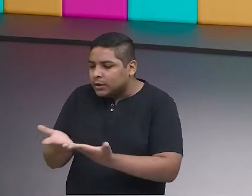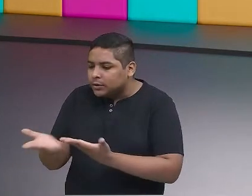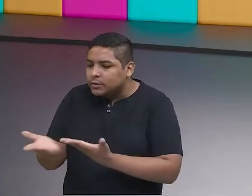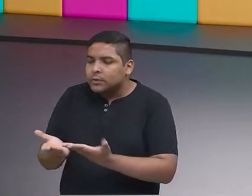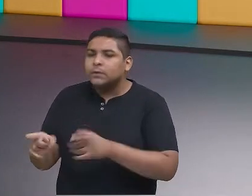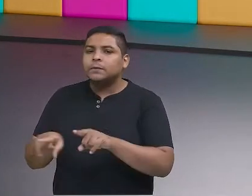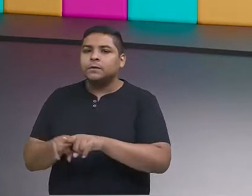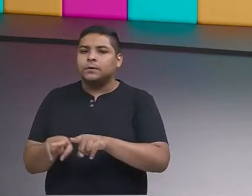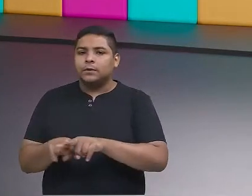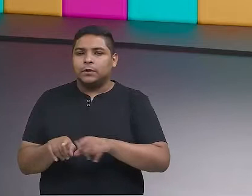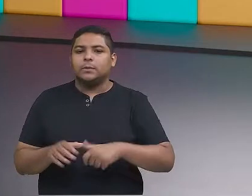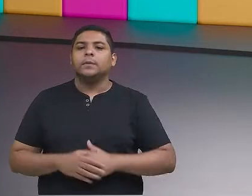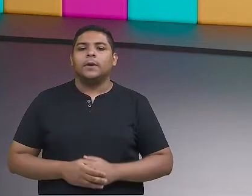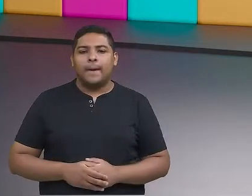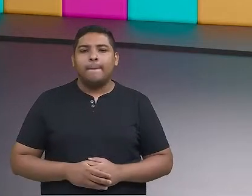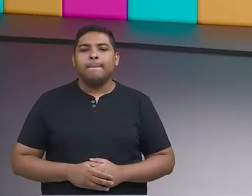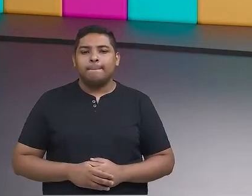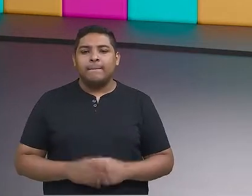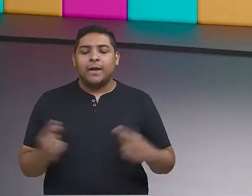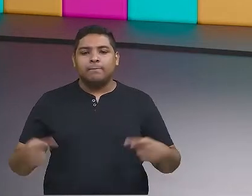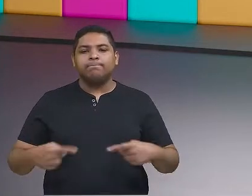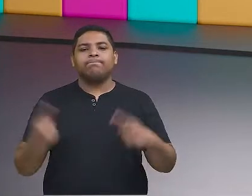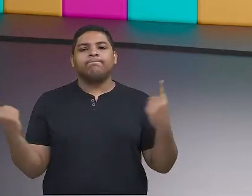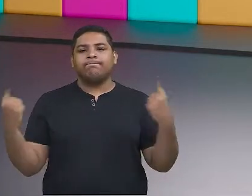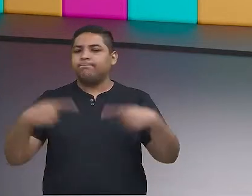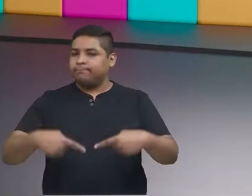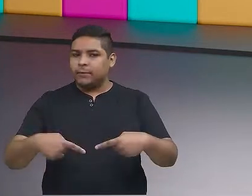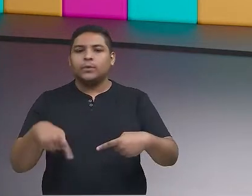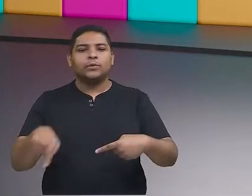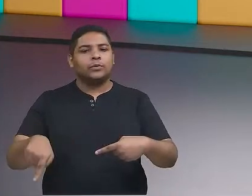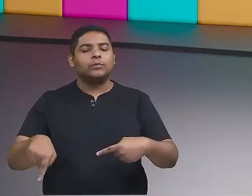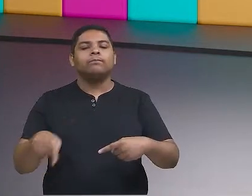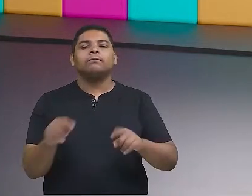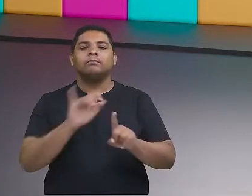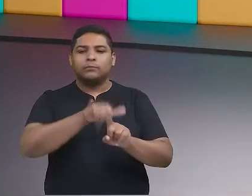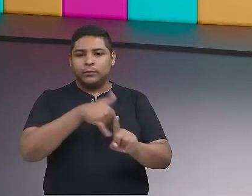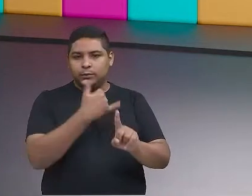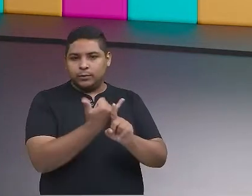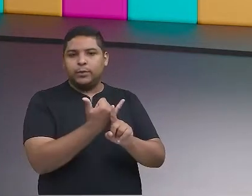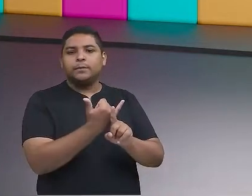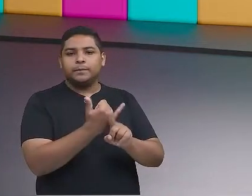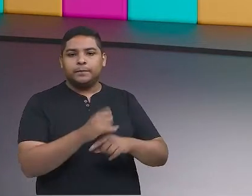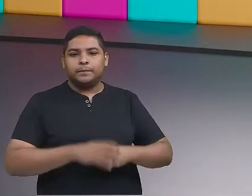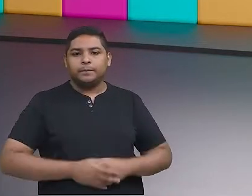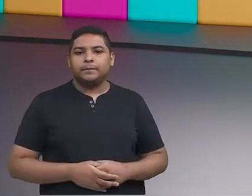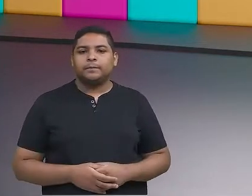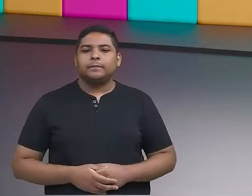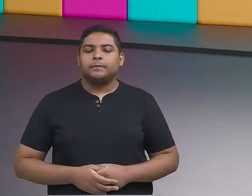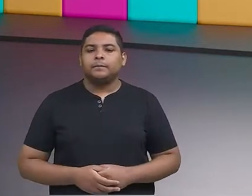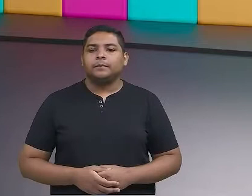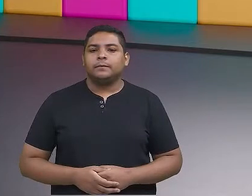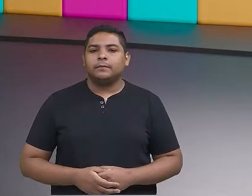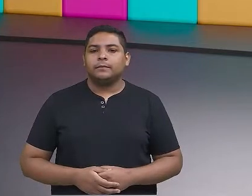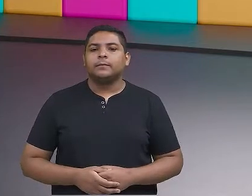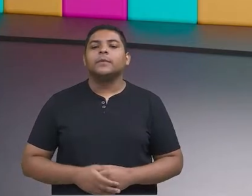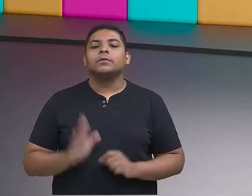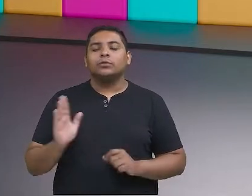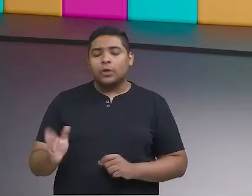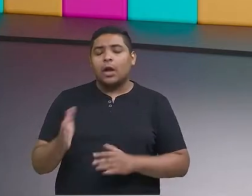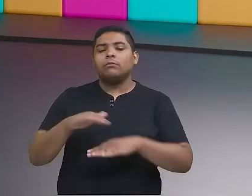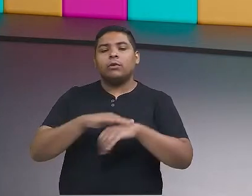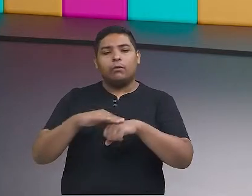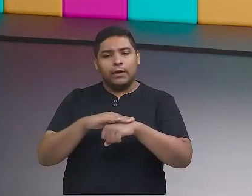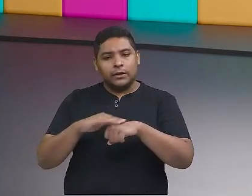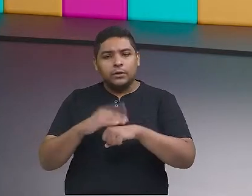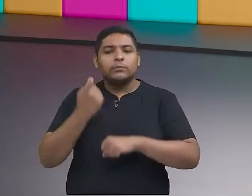é o oposto do bullying, ok? Conversamos na sexta-feira passada sobre o que era bullying. A gente deu